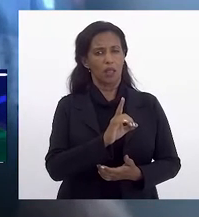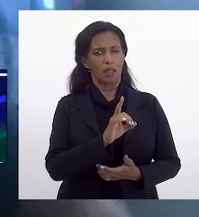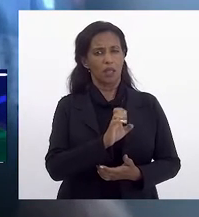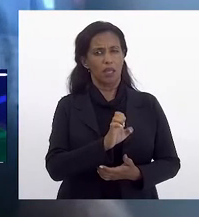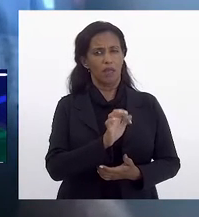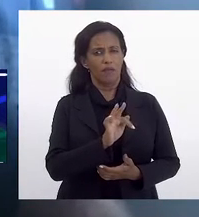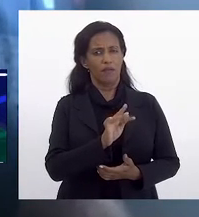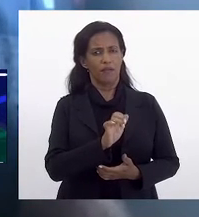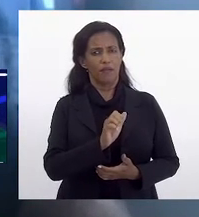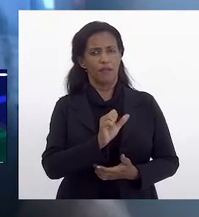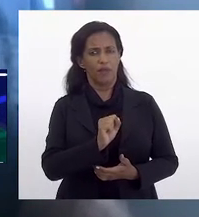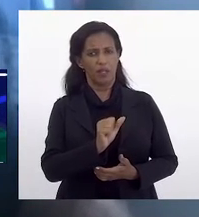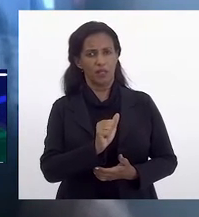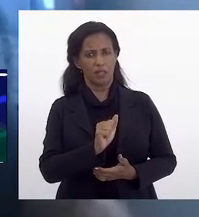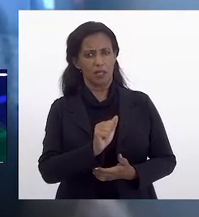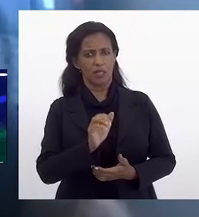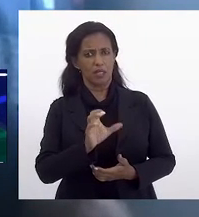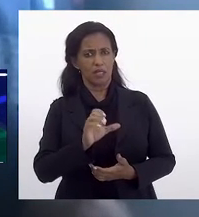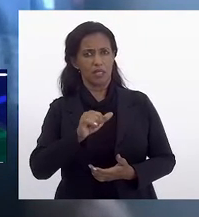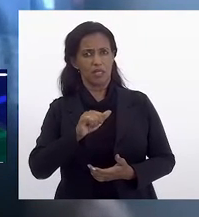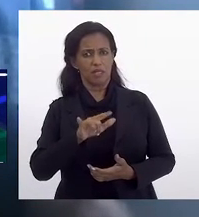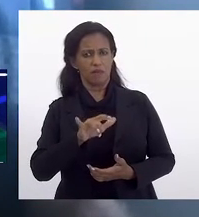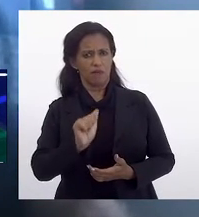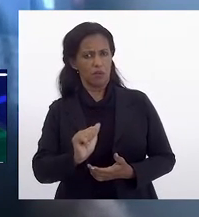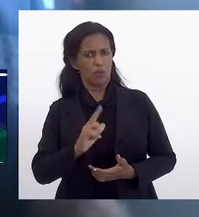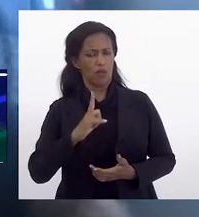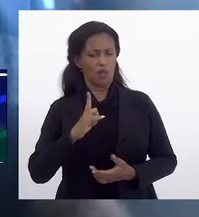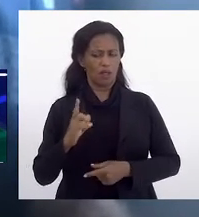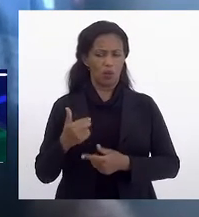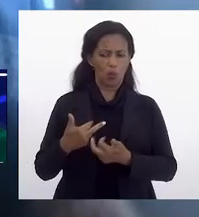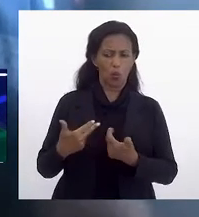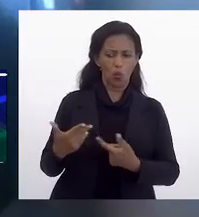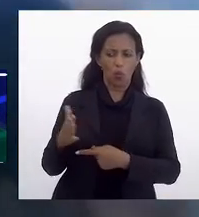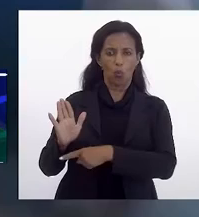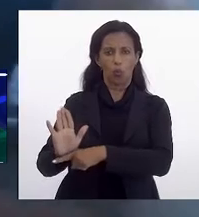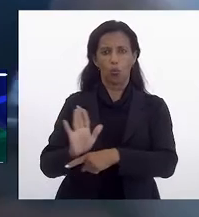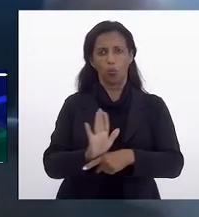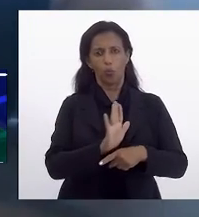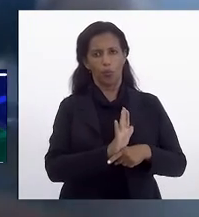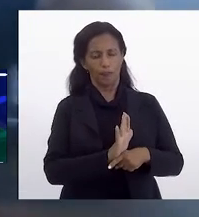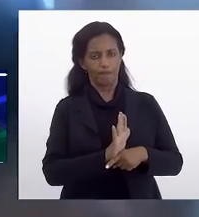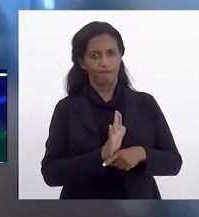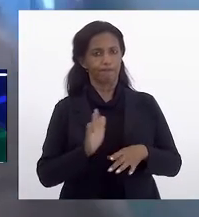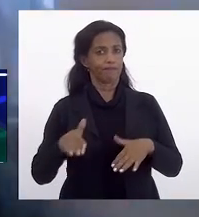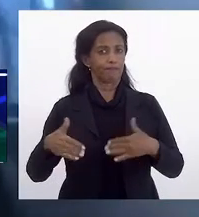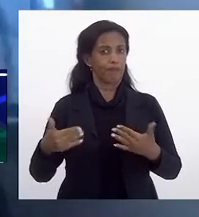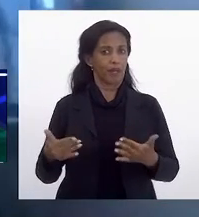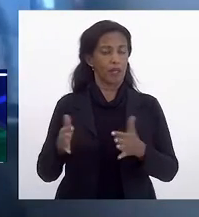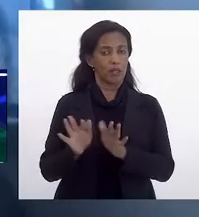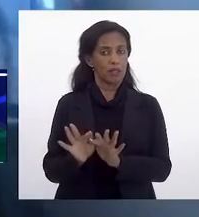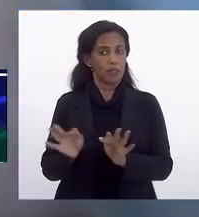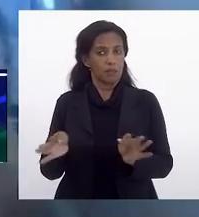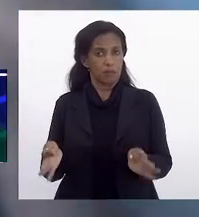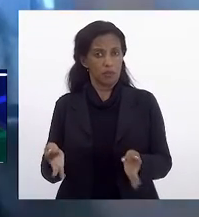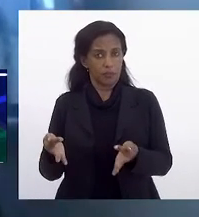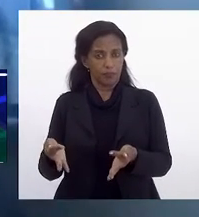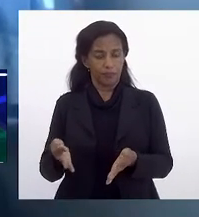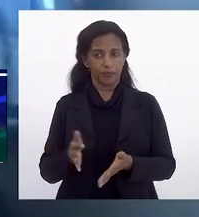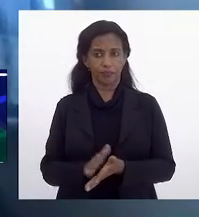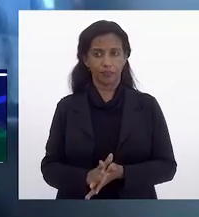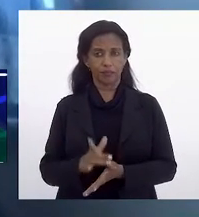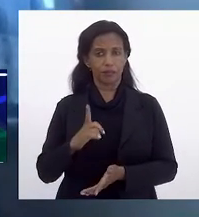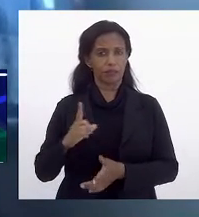tem muitas atribuições, além de simplesmente